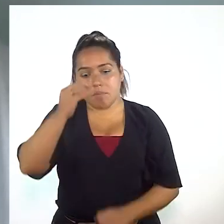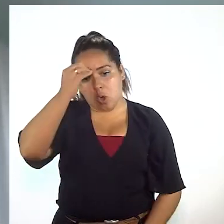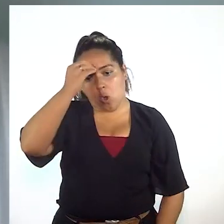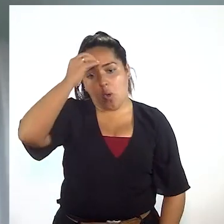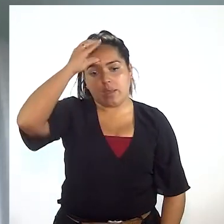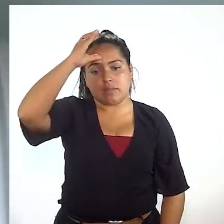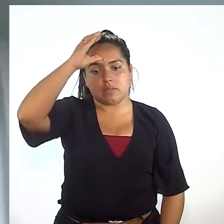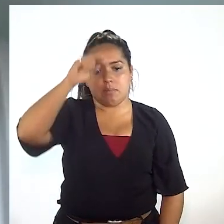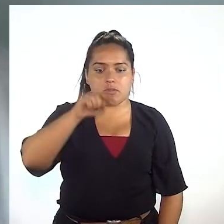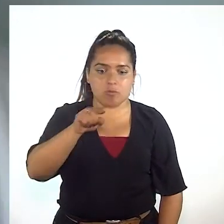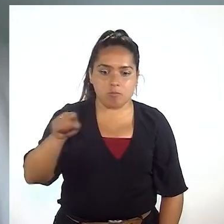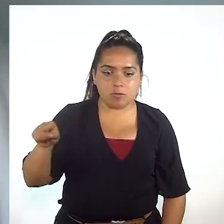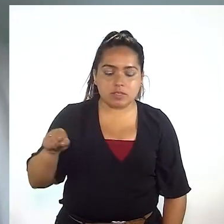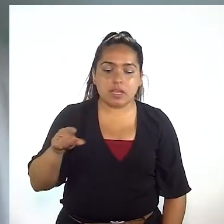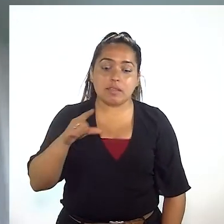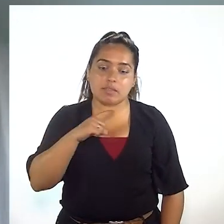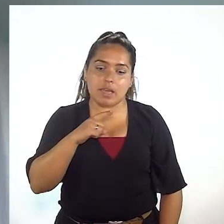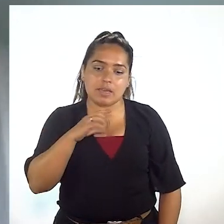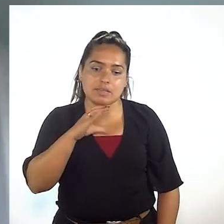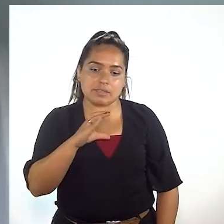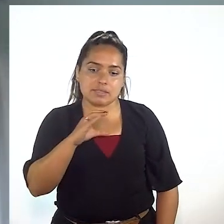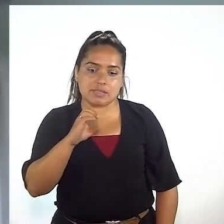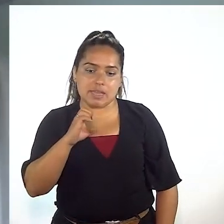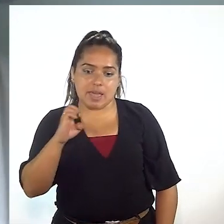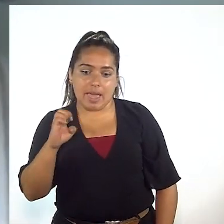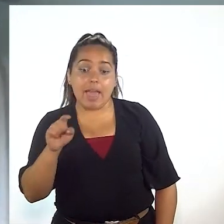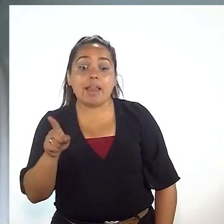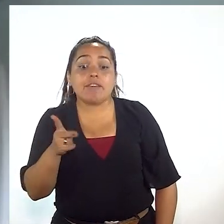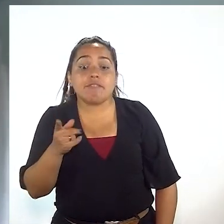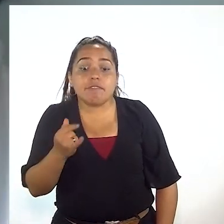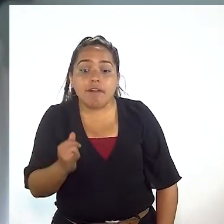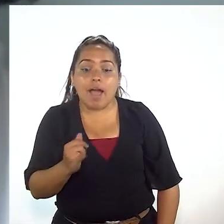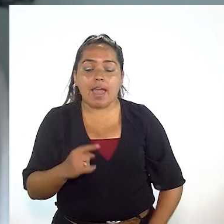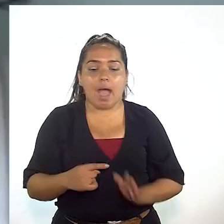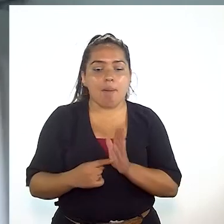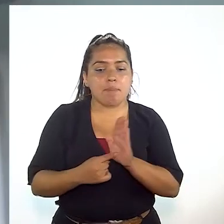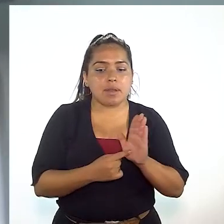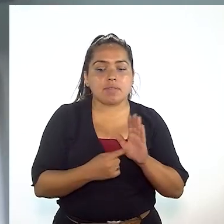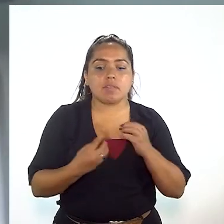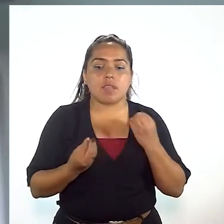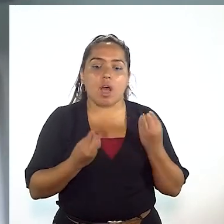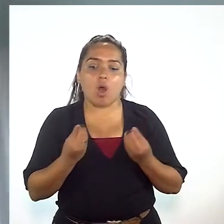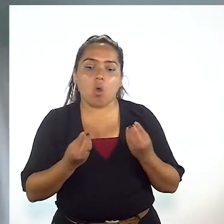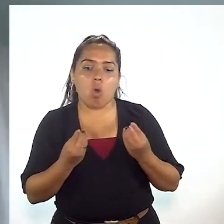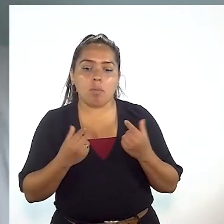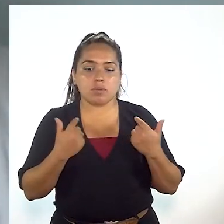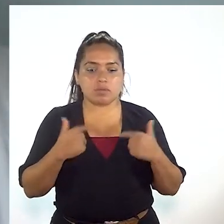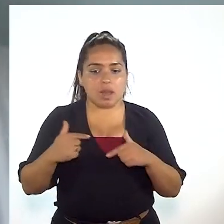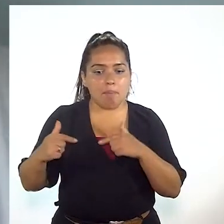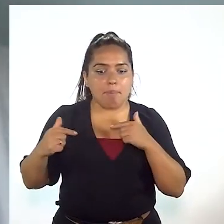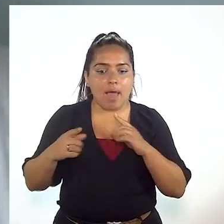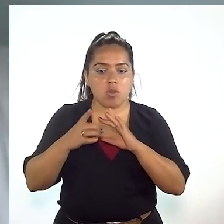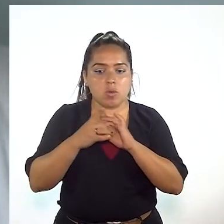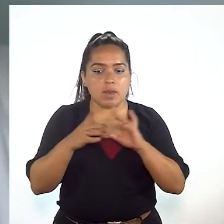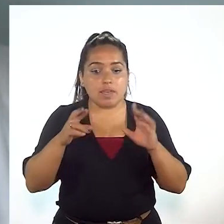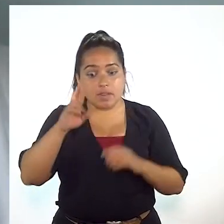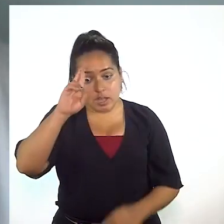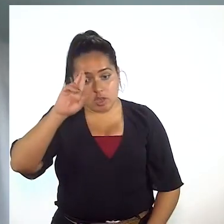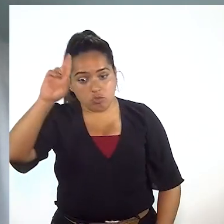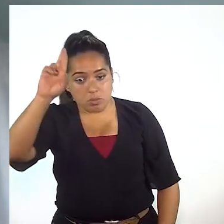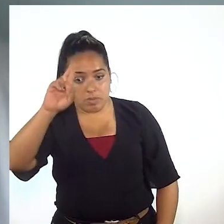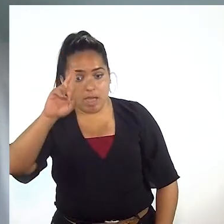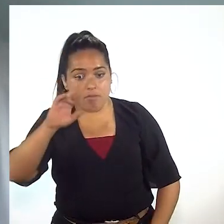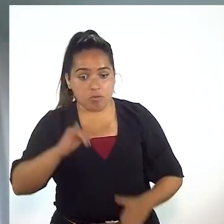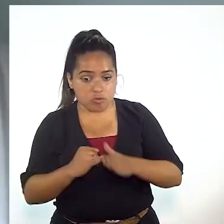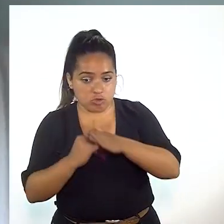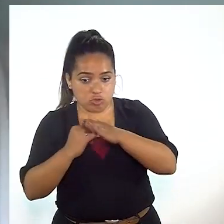pode fazer na trajetória e para o conhecimento de vocês. Então, o ICE vai falar um pouco sobre o trabalho